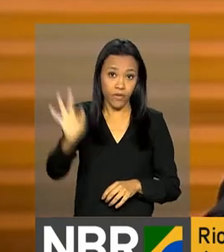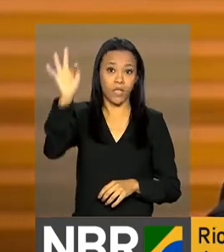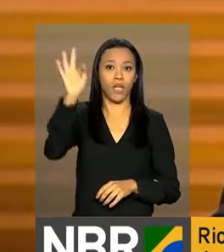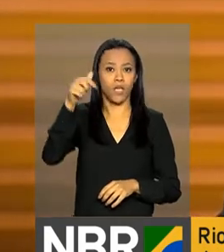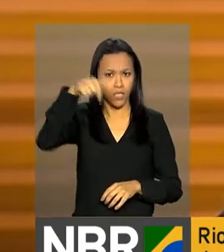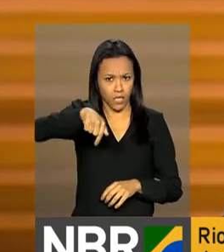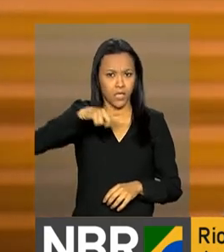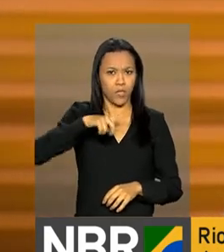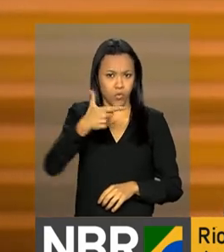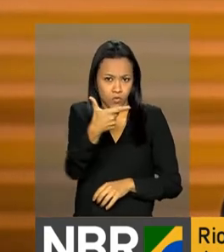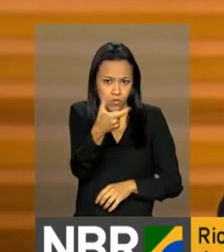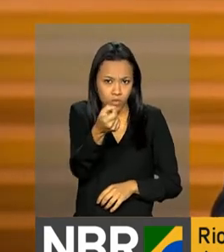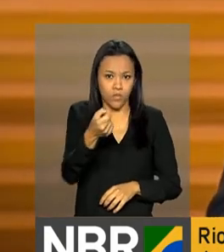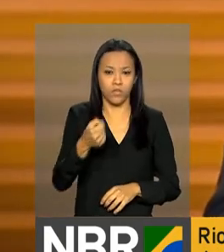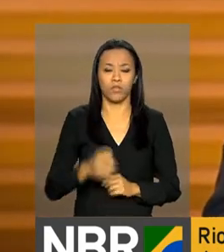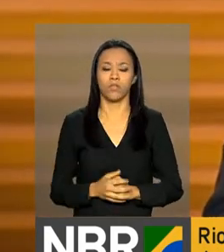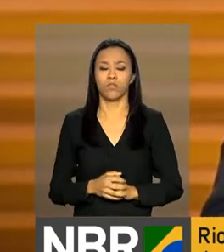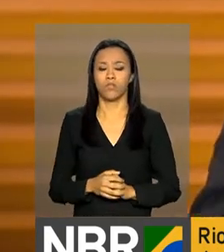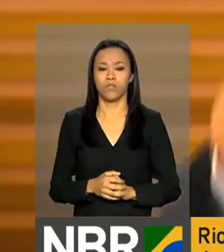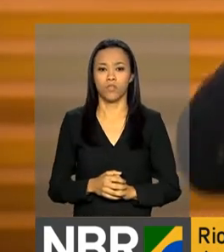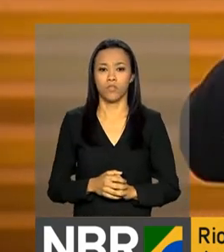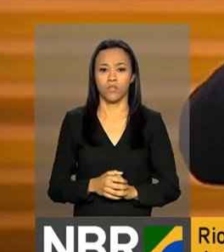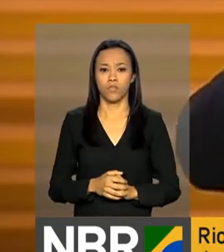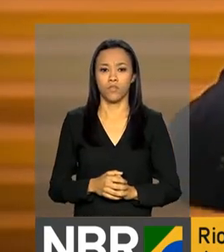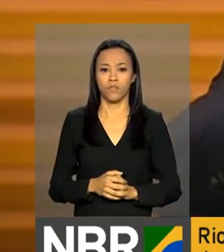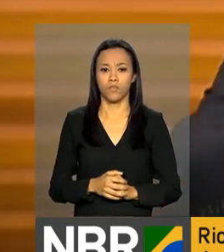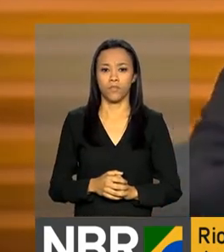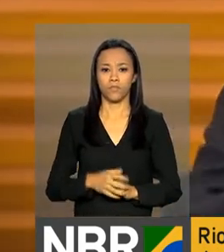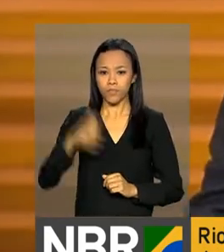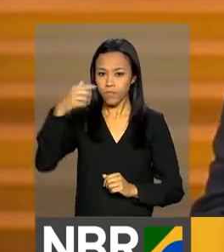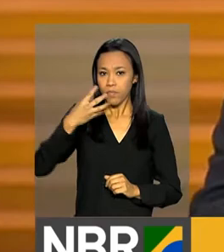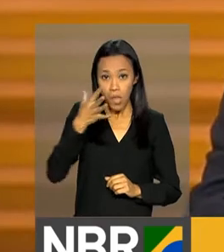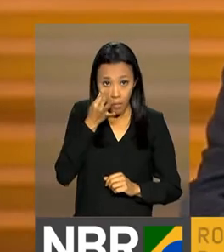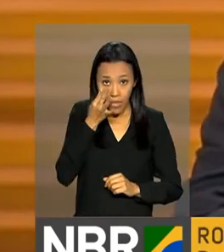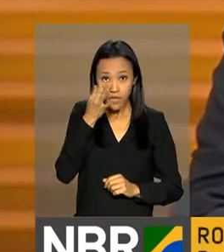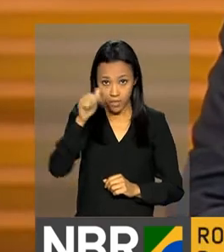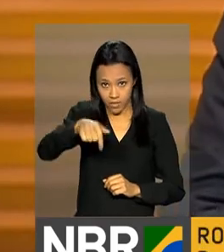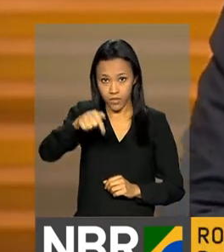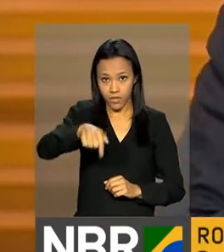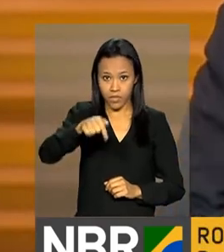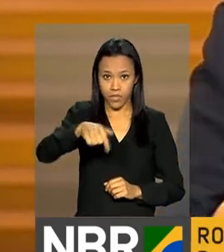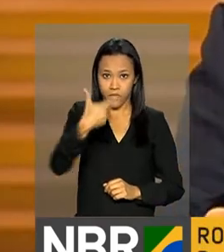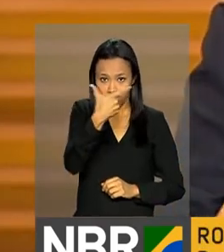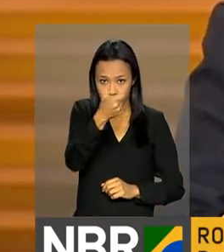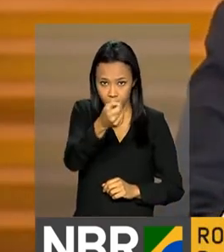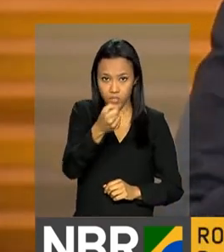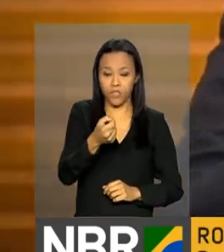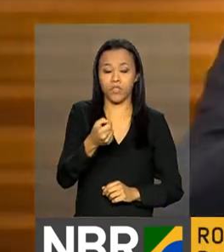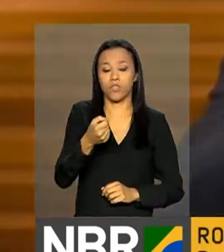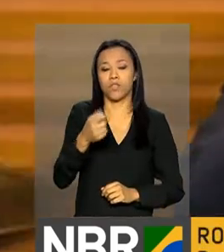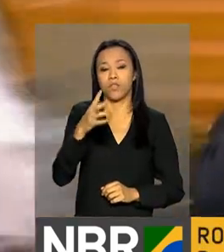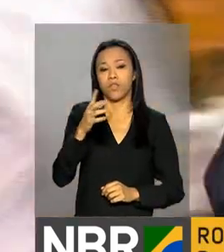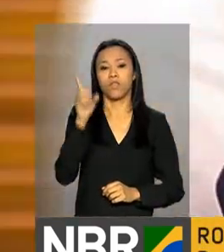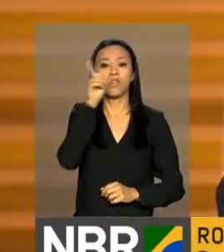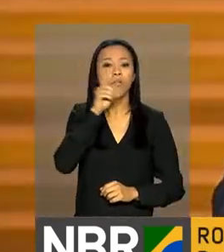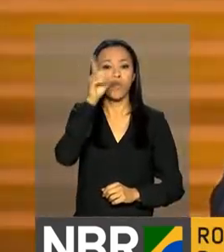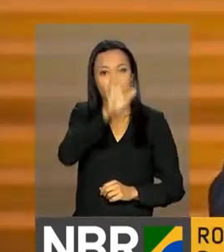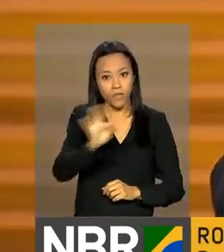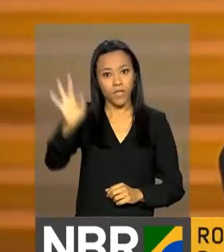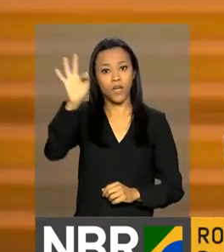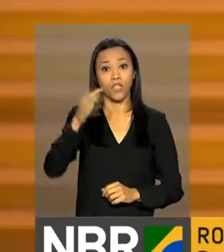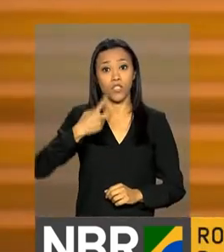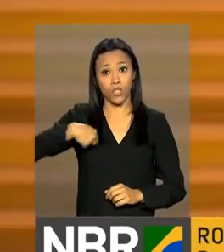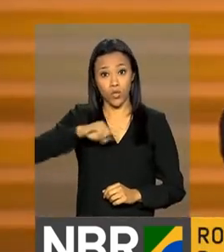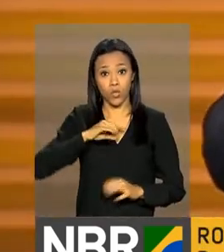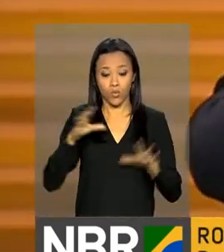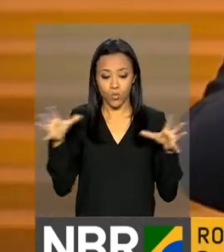20 deputados federais. Não, presentes aqui, 20. Nós temos 20 presentes e nós estamos juntos porque